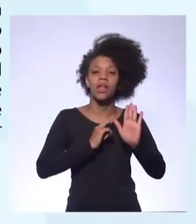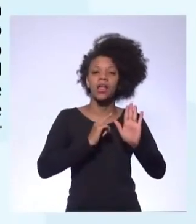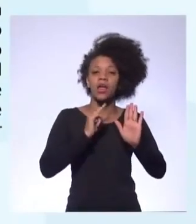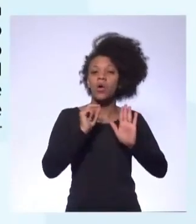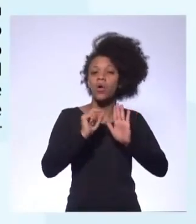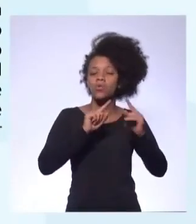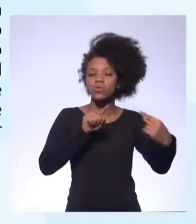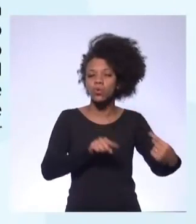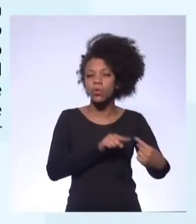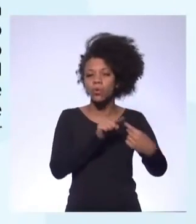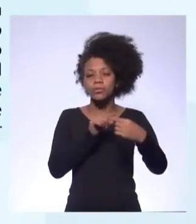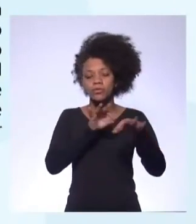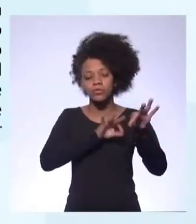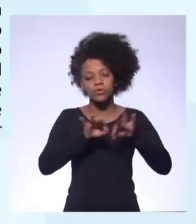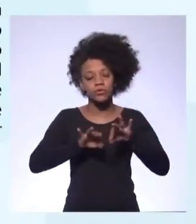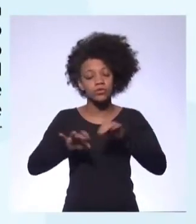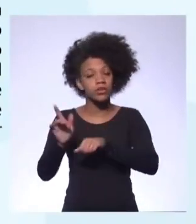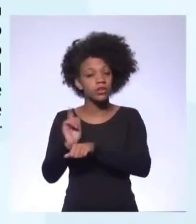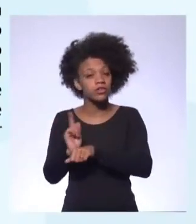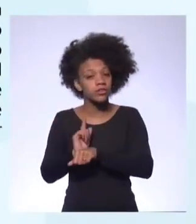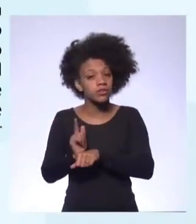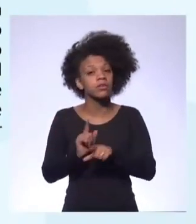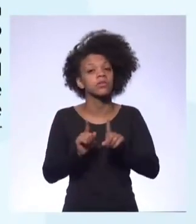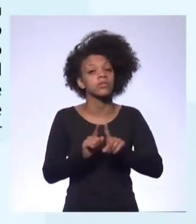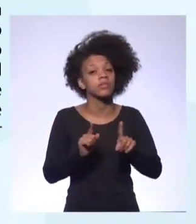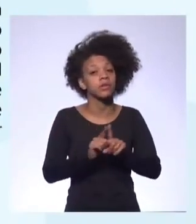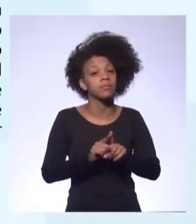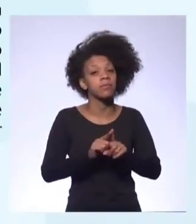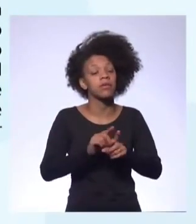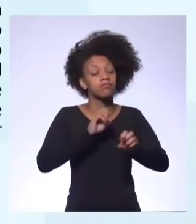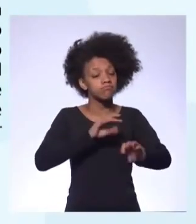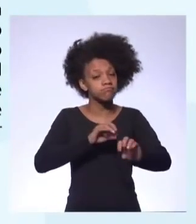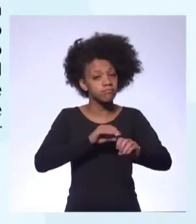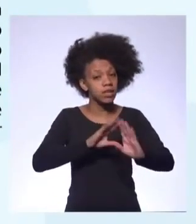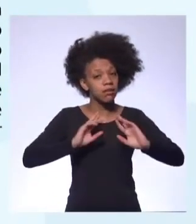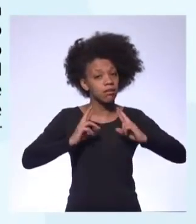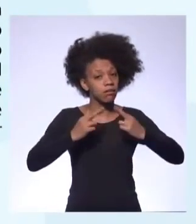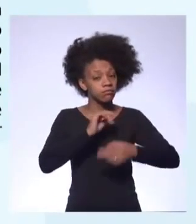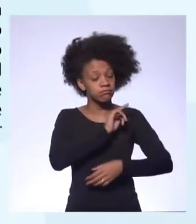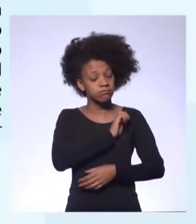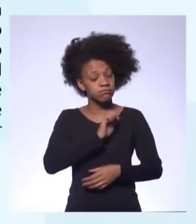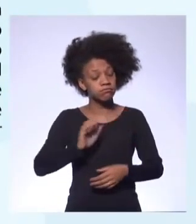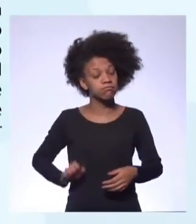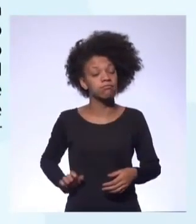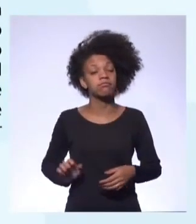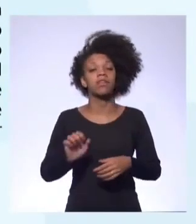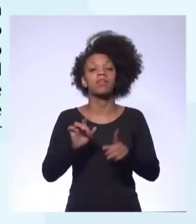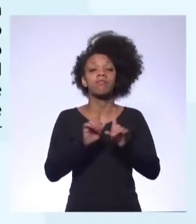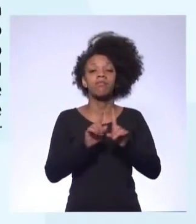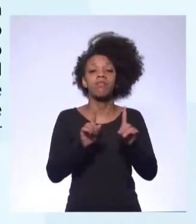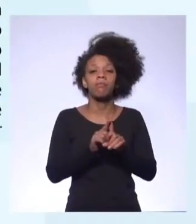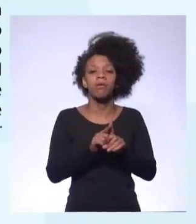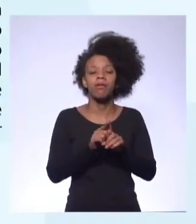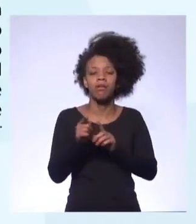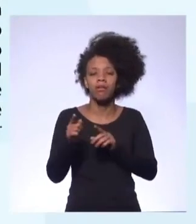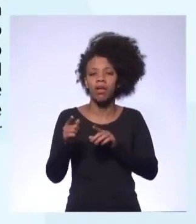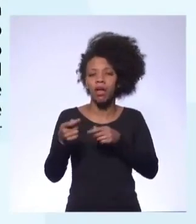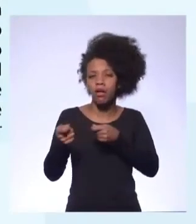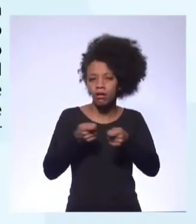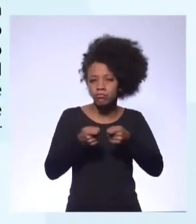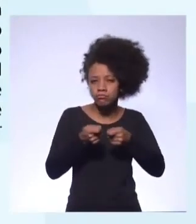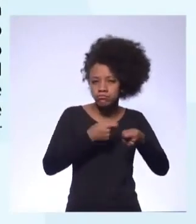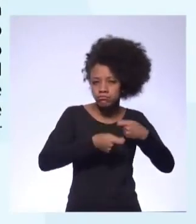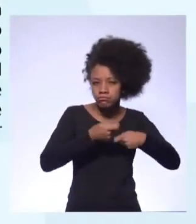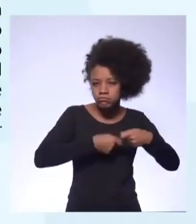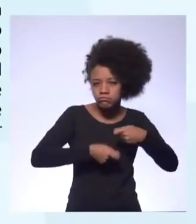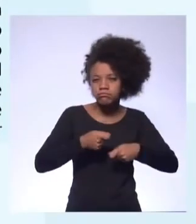gestão e normatização do funcionamento das unidades de ensino da rede estadual referentes à estrutura administrativa, a oferta